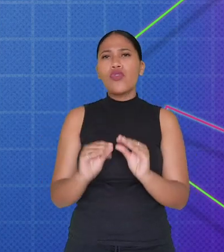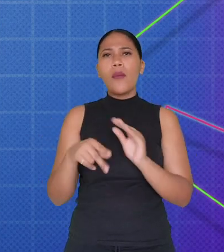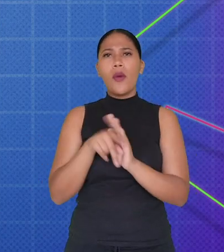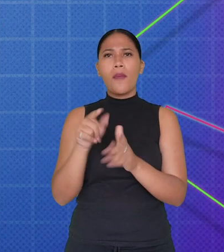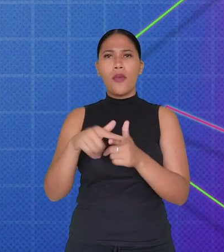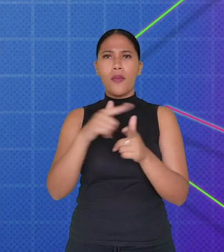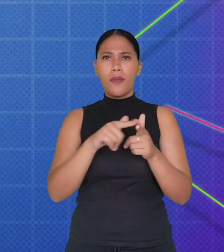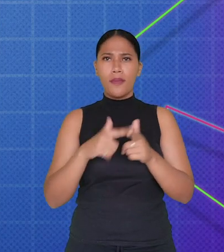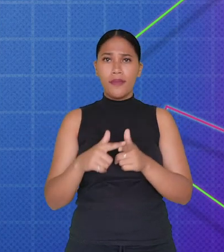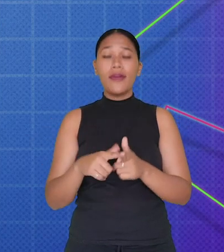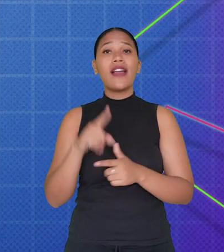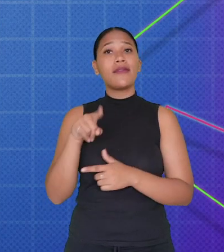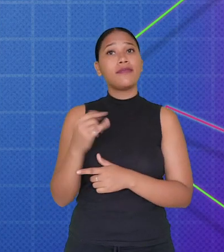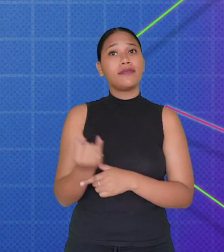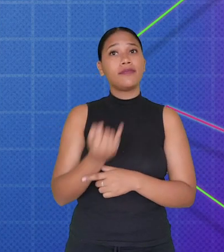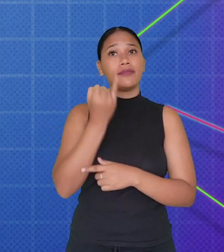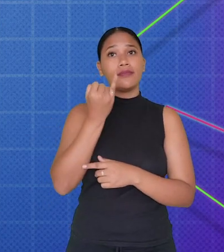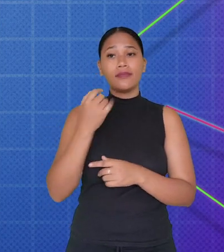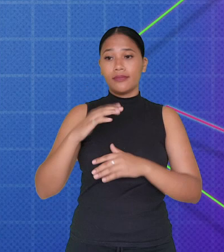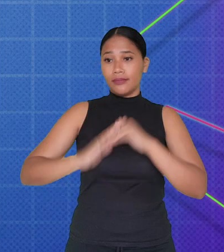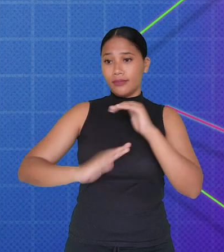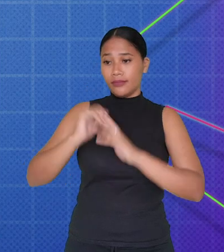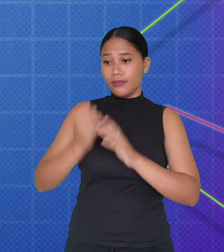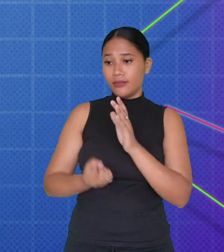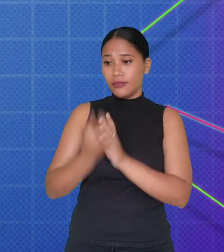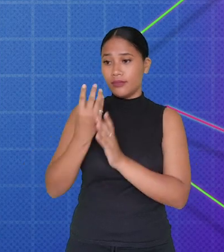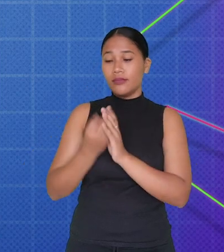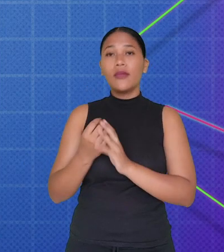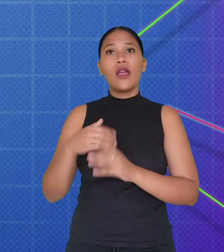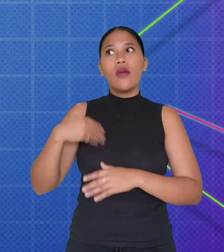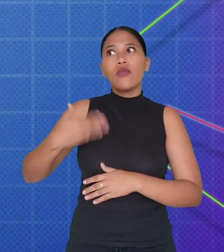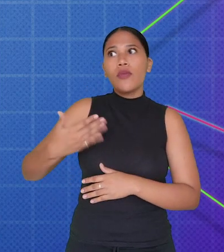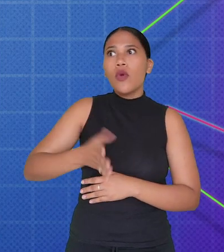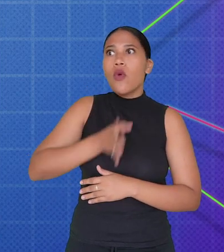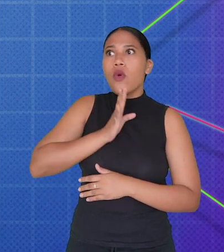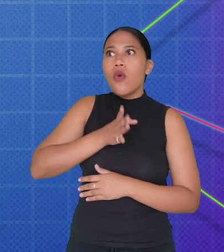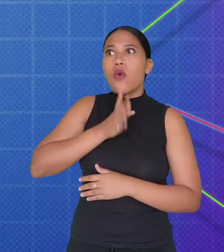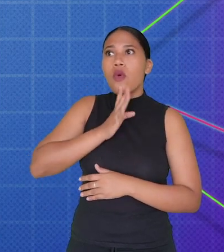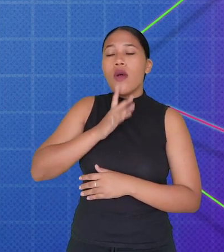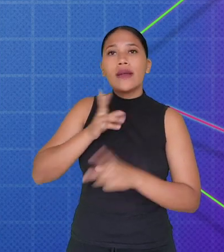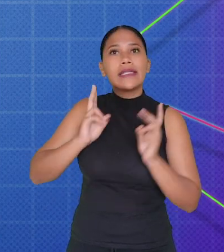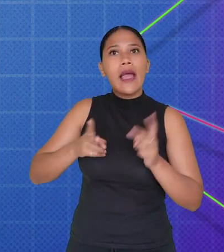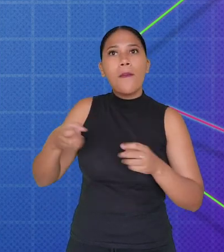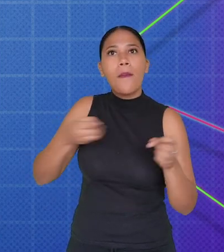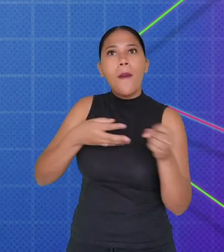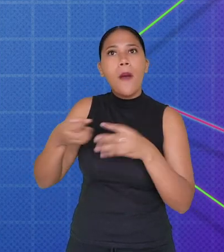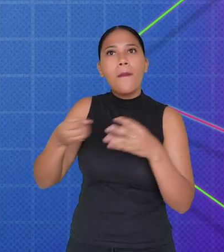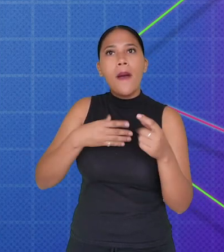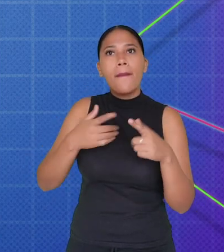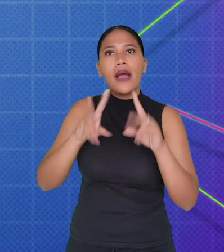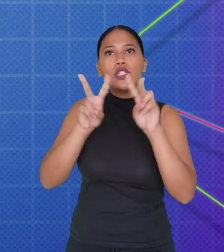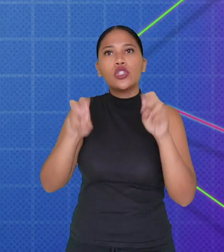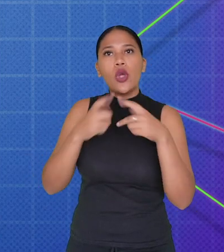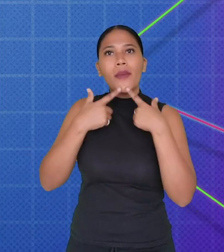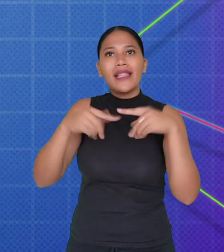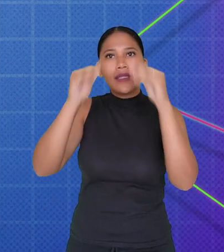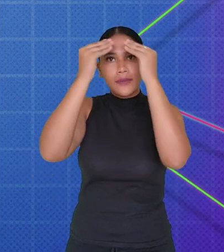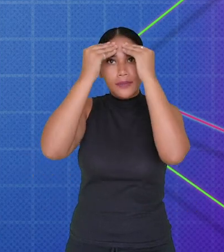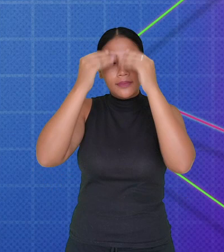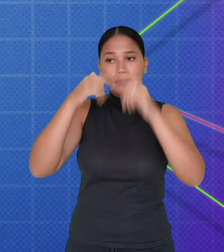minimizar os erros de programação em jogos é fundamental que os desenvolvedores estejam atualizados em relação as linguagens de programação